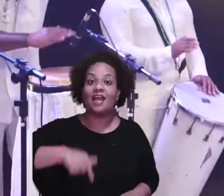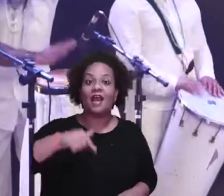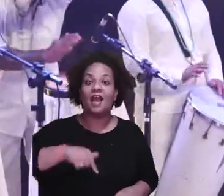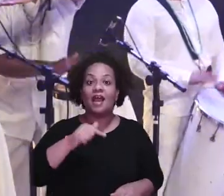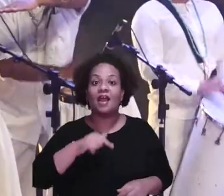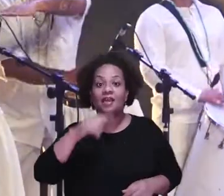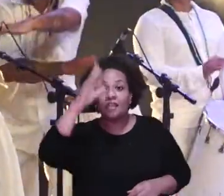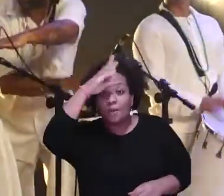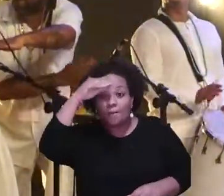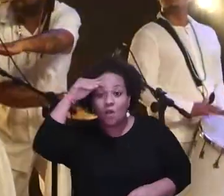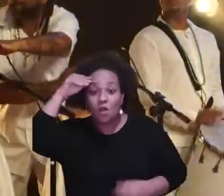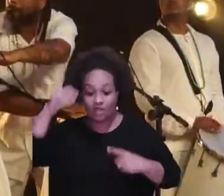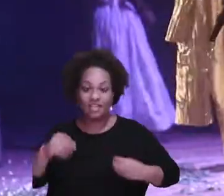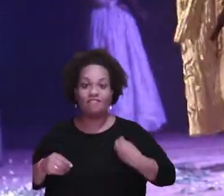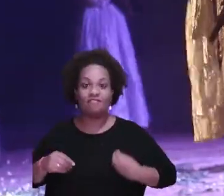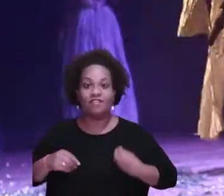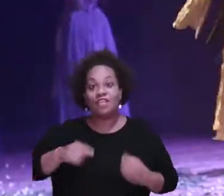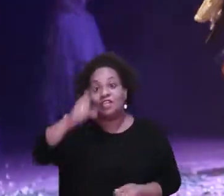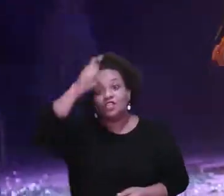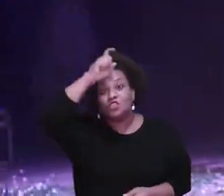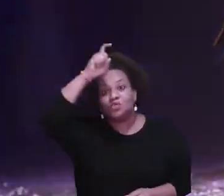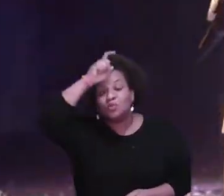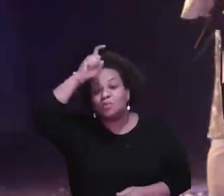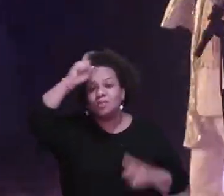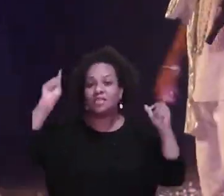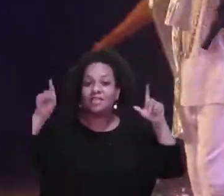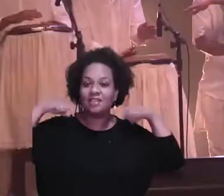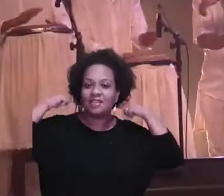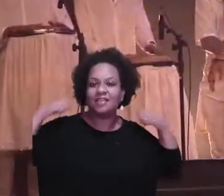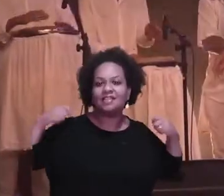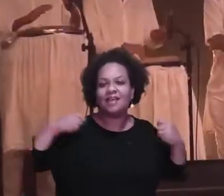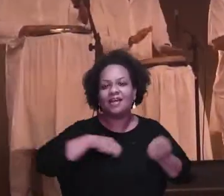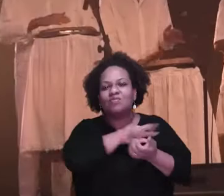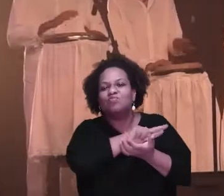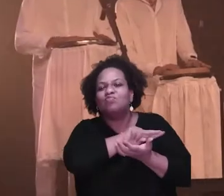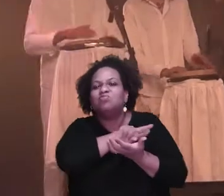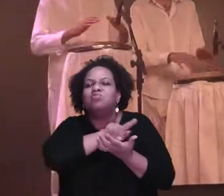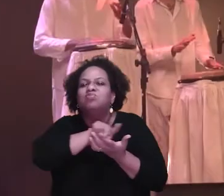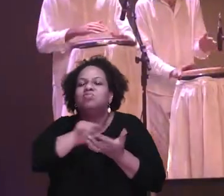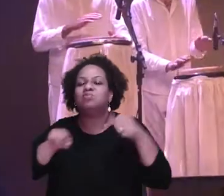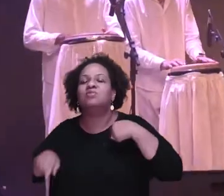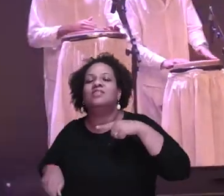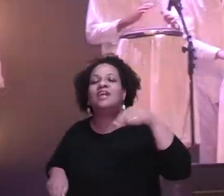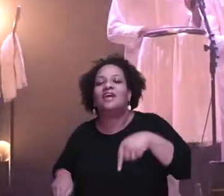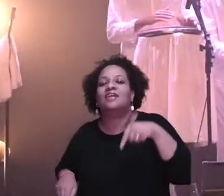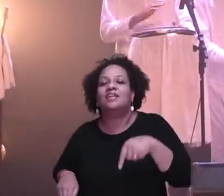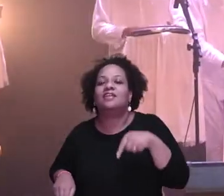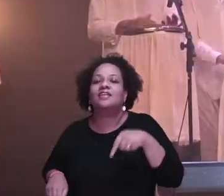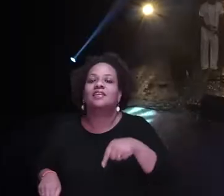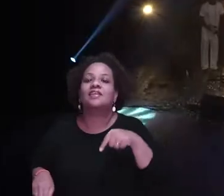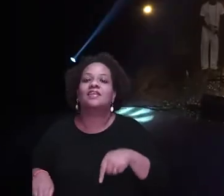presente centro de boa presente dúvida em Palmares e Dandara água luz e aguardem